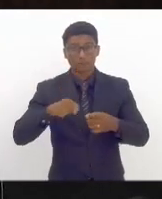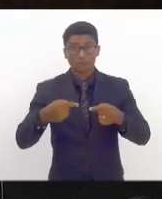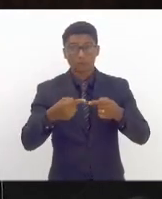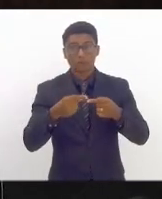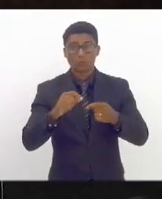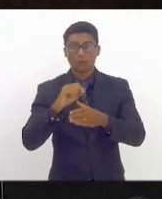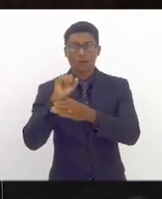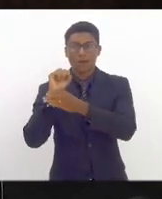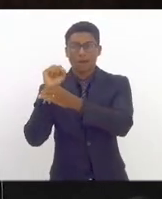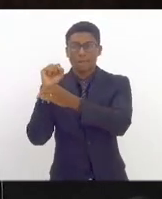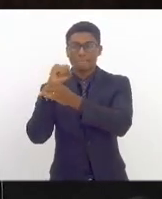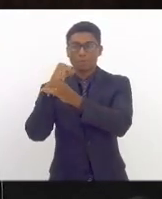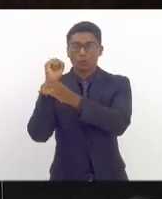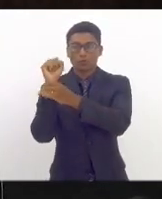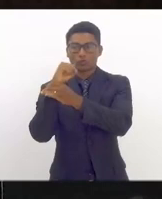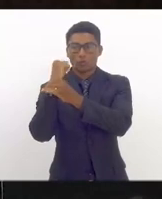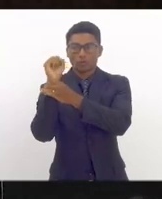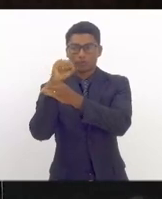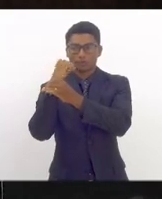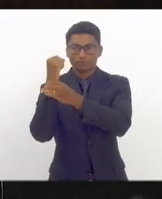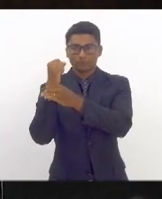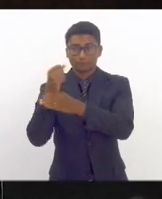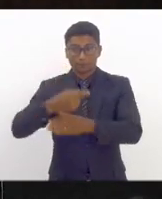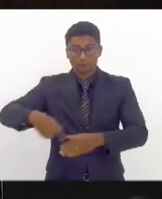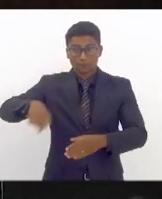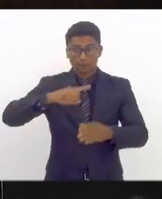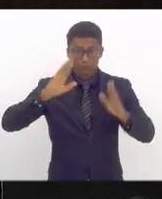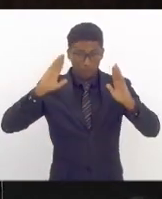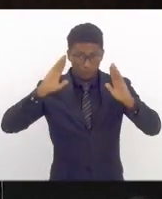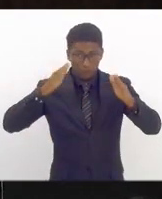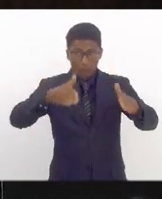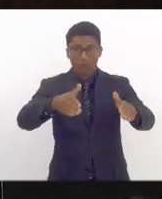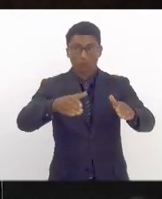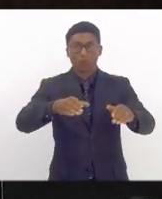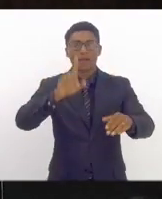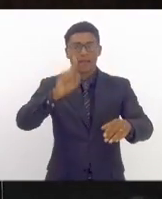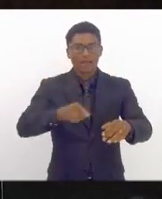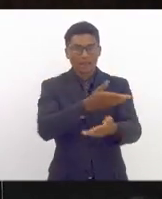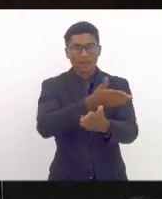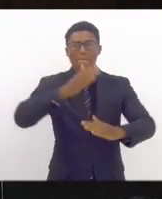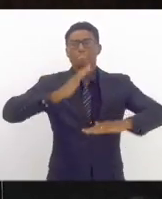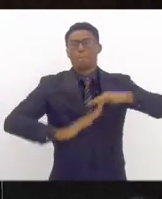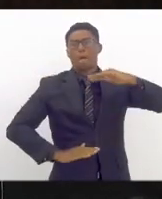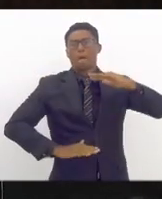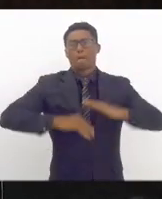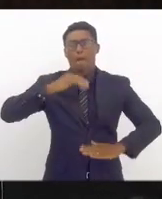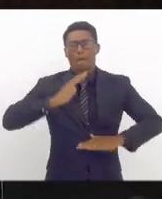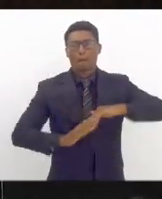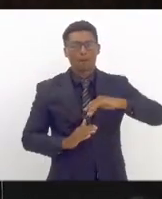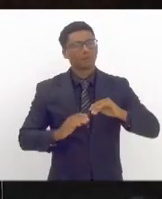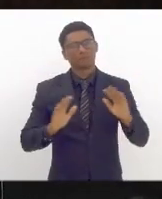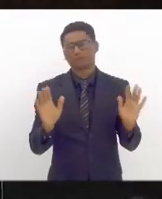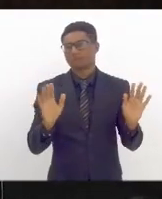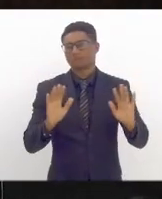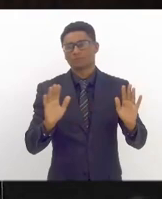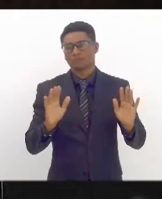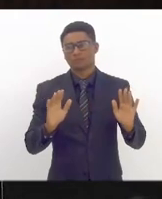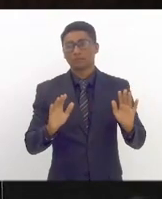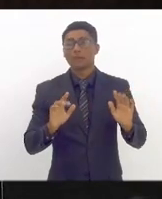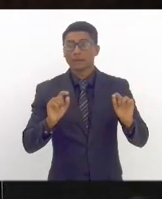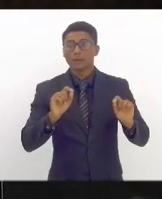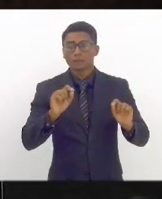parte psicomotora então o nosso foco maior não é ter músicos e sim trabalhar habilidade